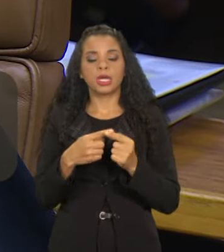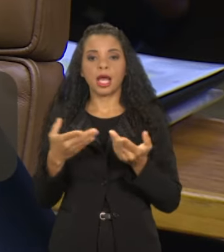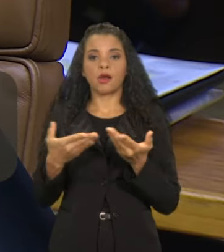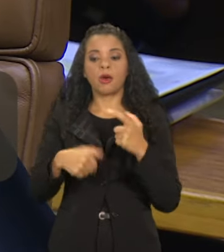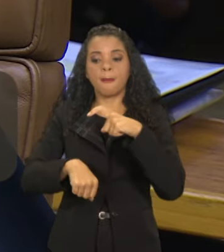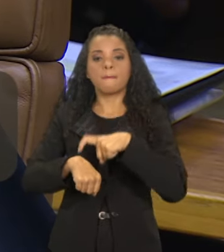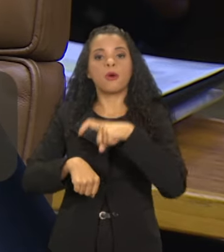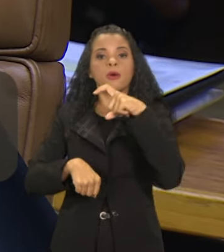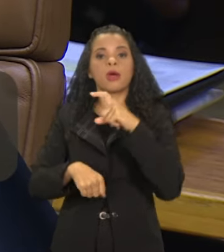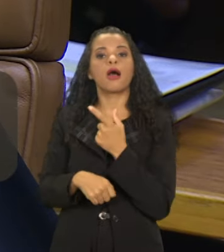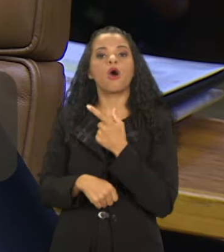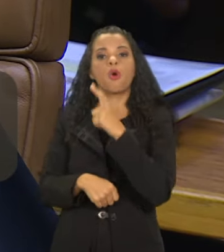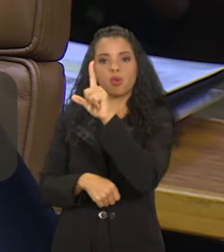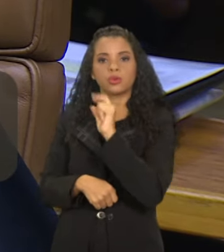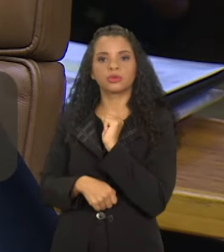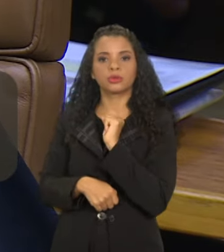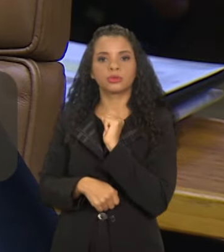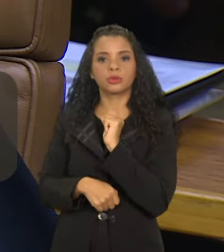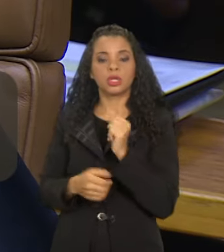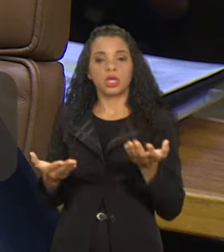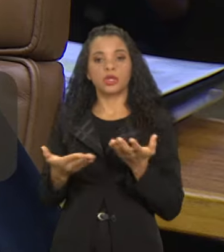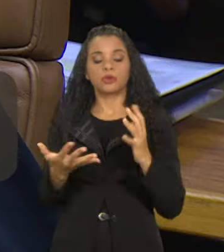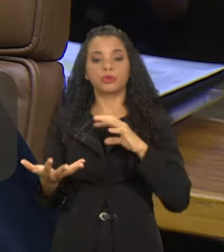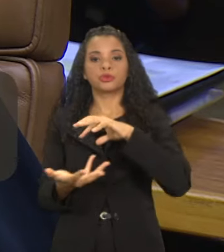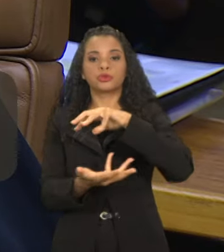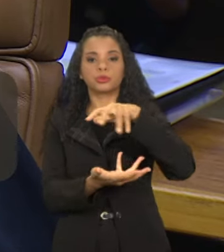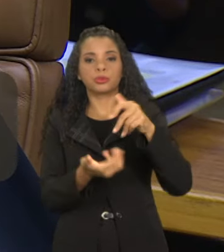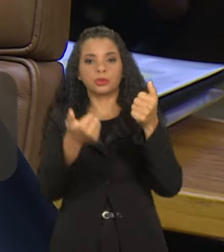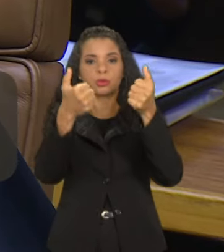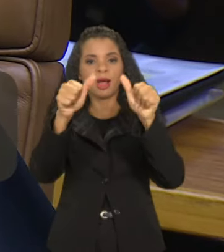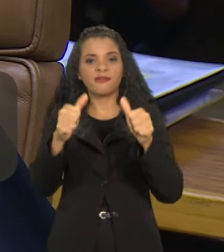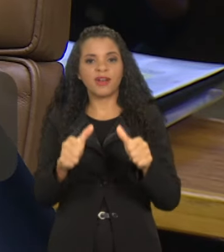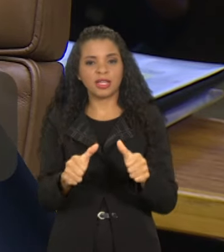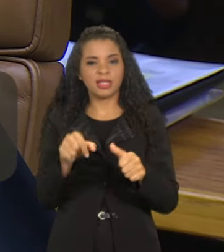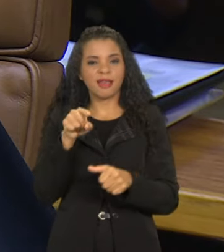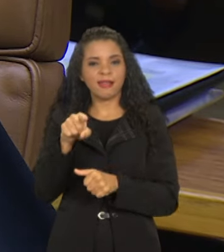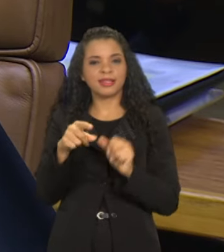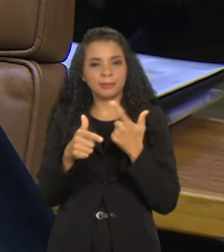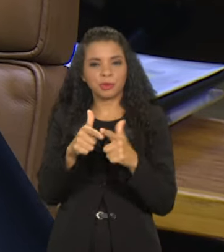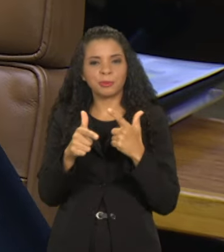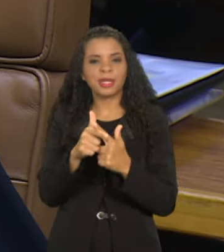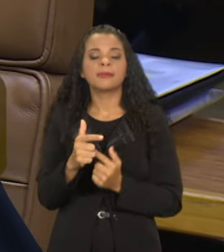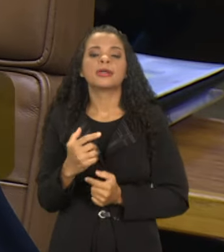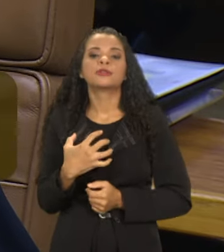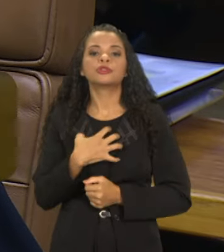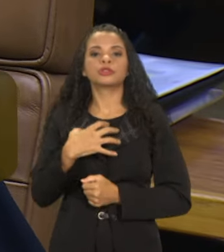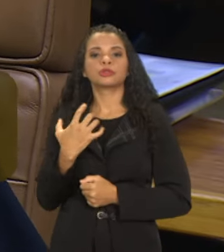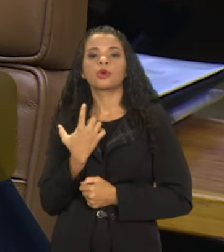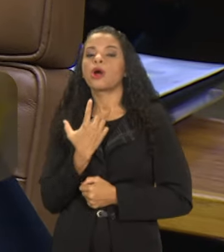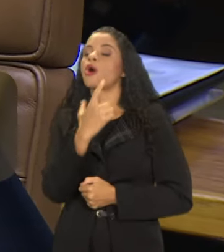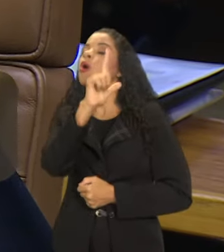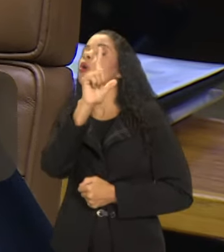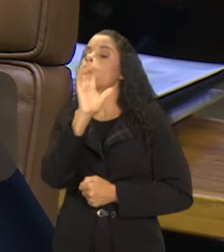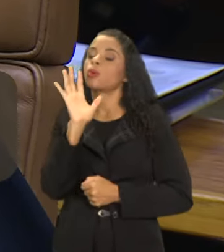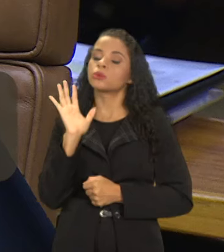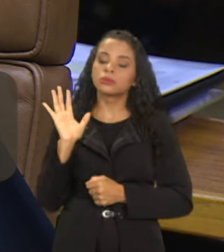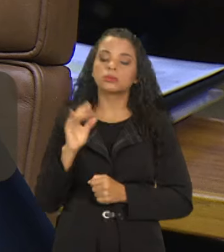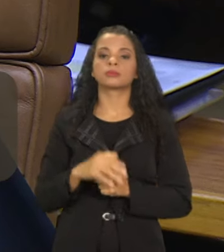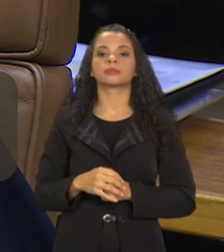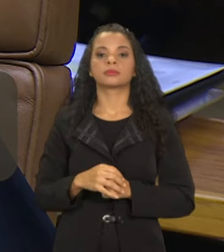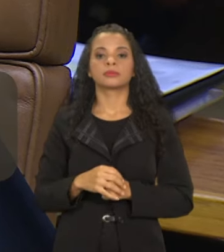já analisa esse fenômeno de outra forma. Bom, preliminarmente, senhor presidente, gostaria de registrar e saudar Vossa Excelência e os nobres pares quanto